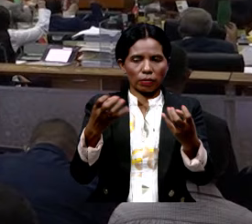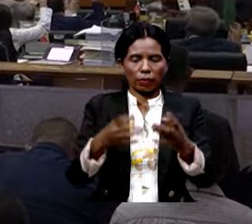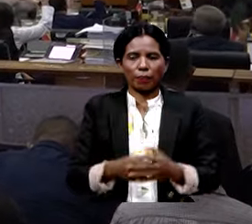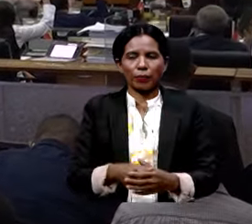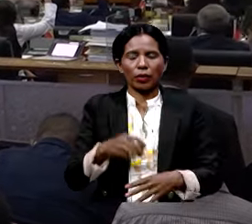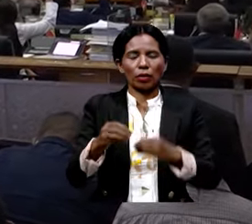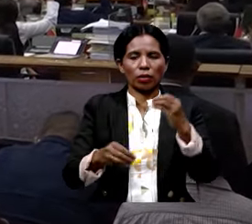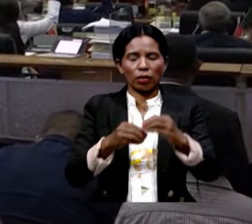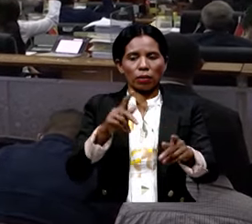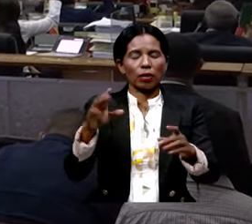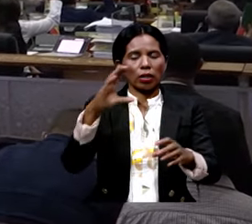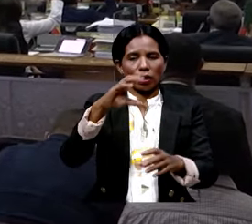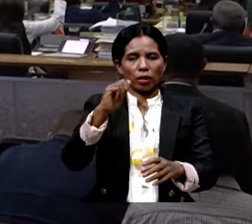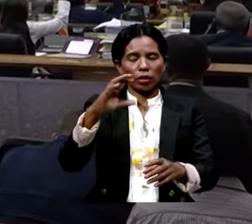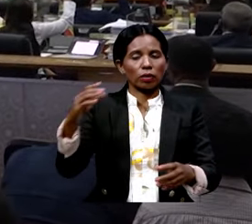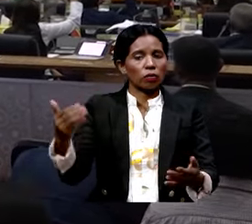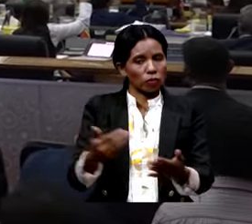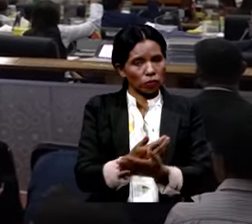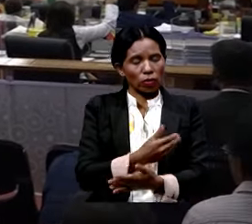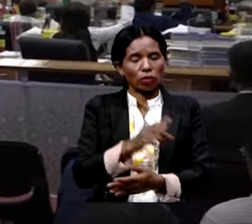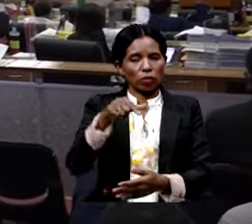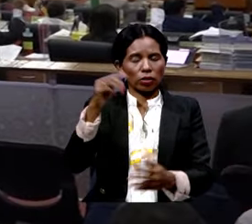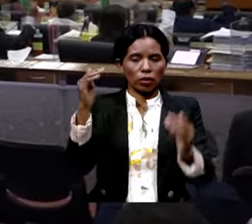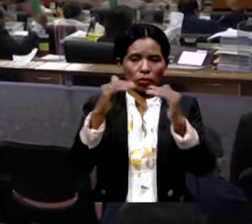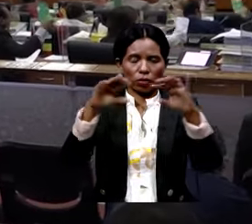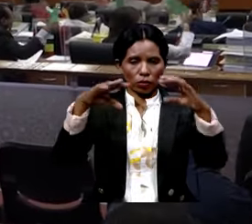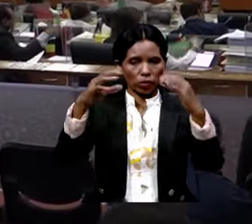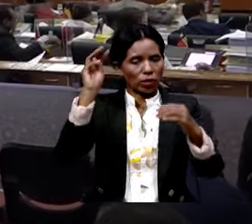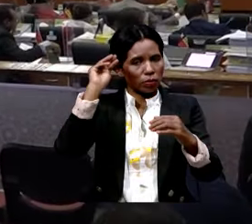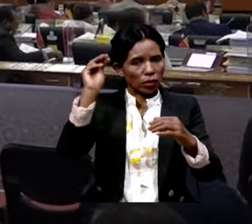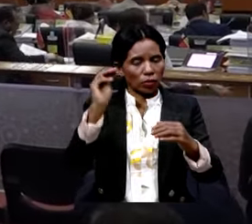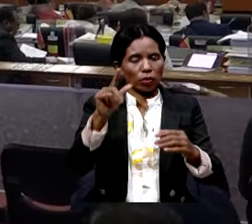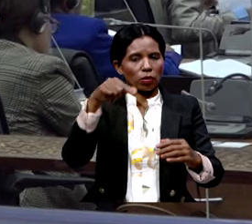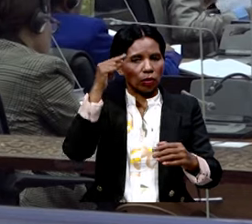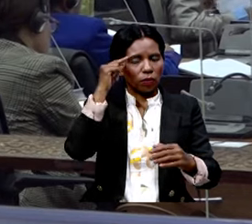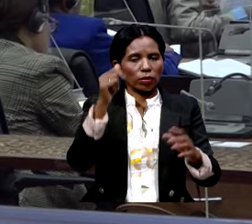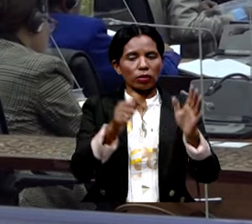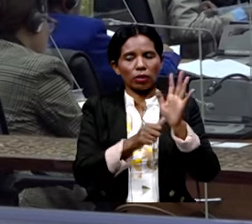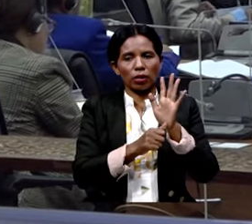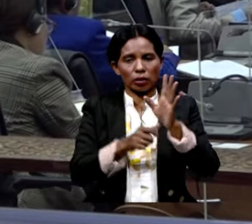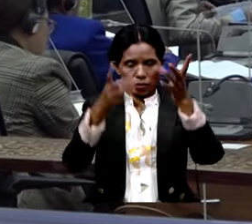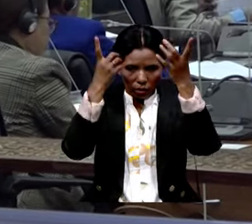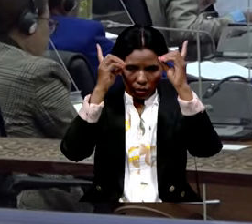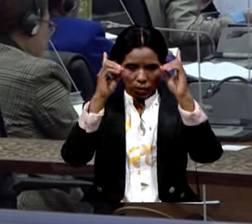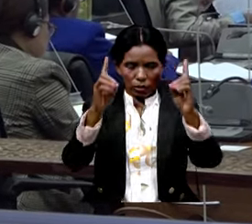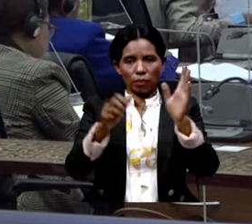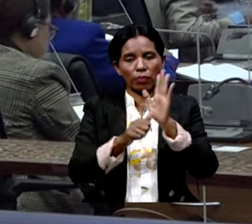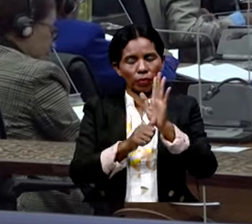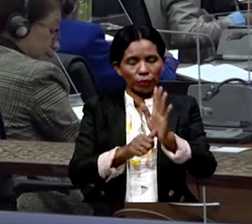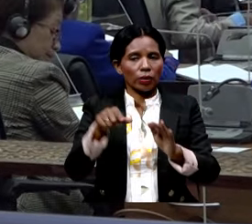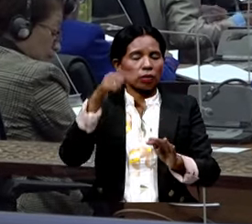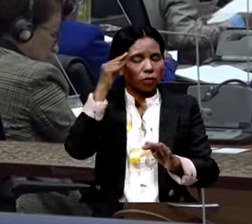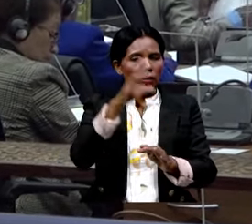figura candidato FOM, governante NHTTN, e a reunião Conselho Ministro, mas governo se decide. Antes, o governo propõe